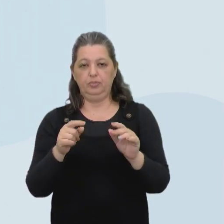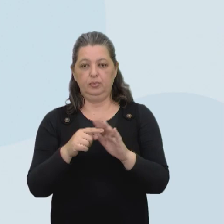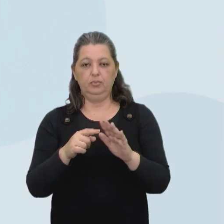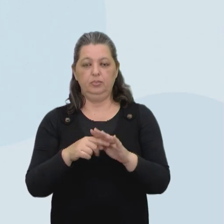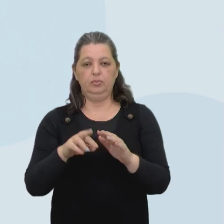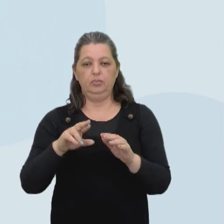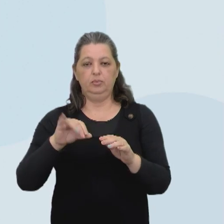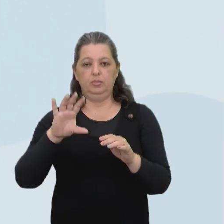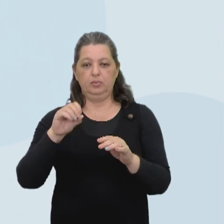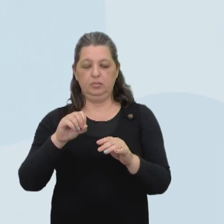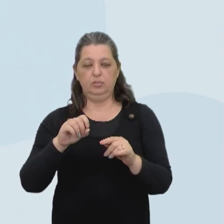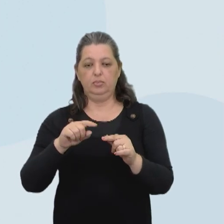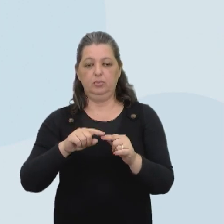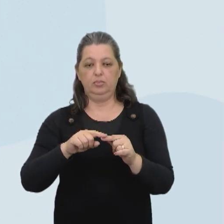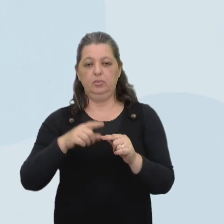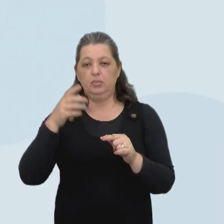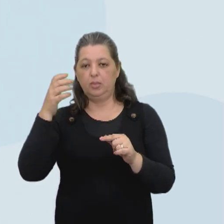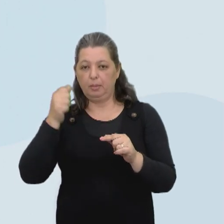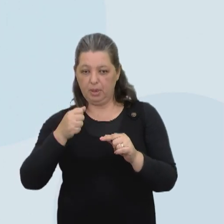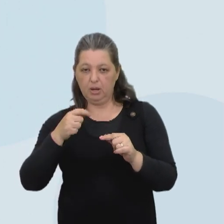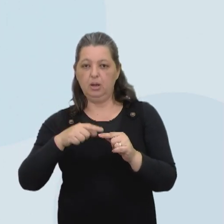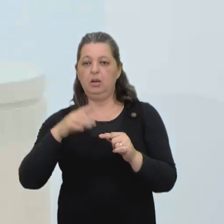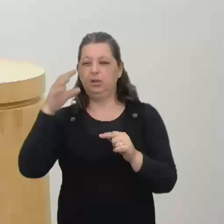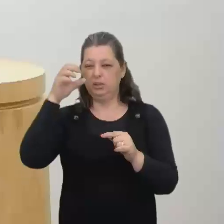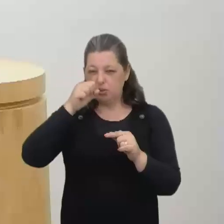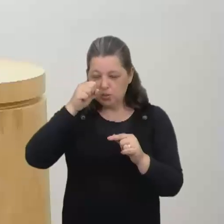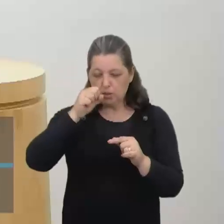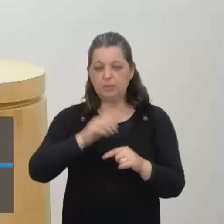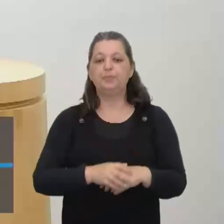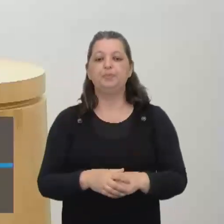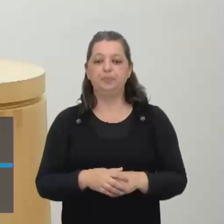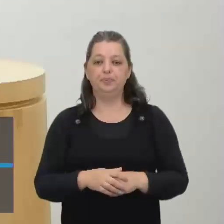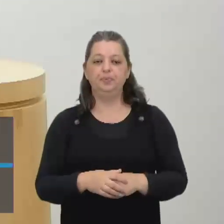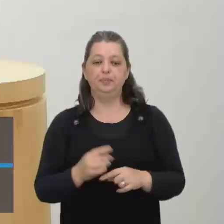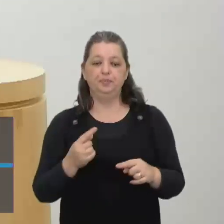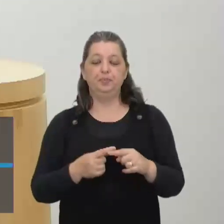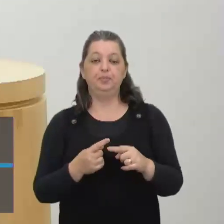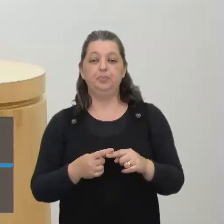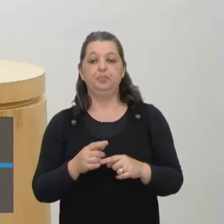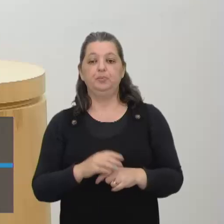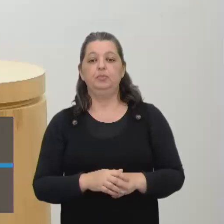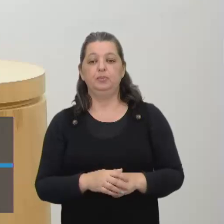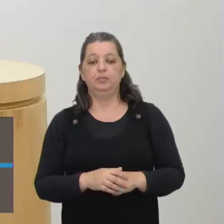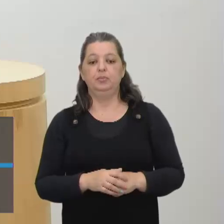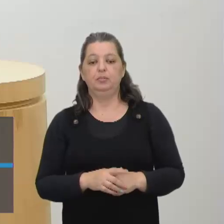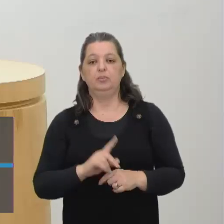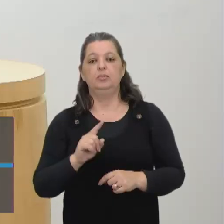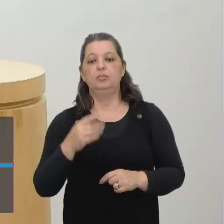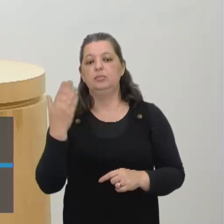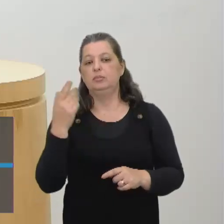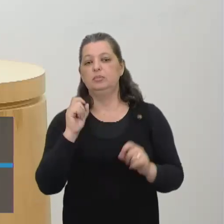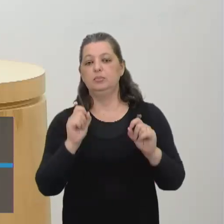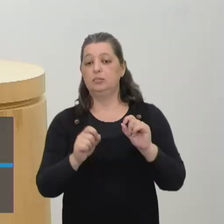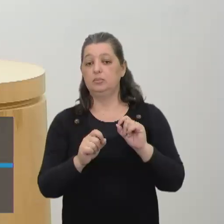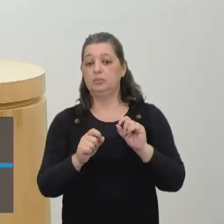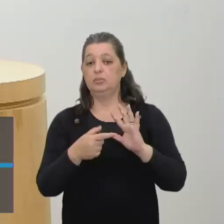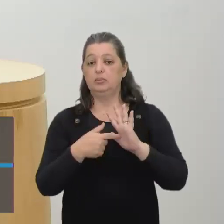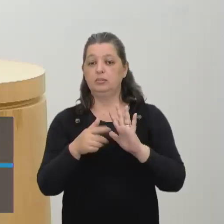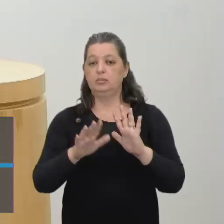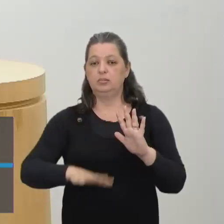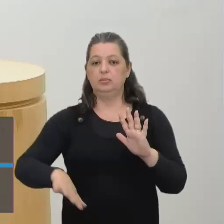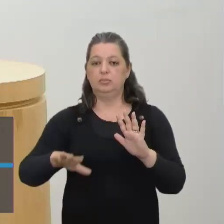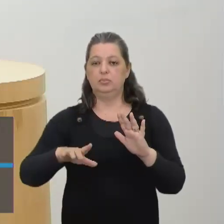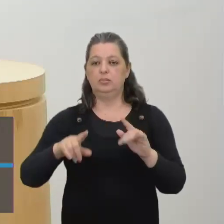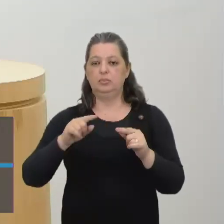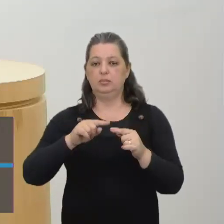raio da parte branca e qual é o da parte escura. Já aviso, já tô vendo aí que provavelmente ele vai me pedir o quê? Ele vai pedir a área